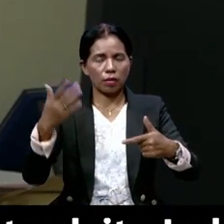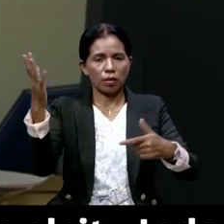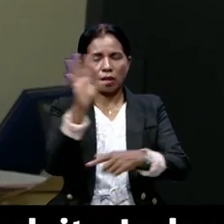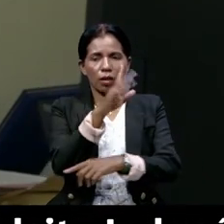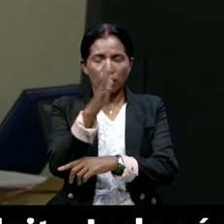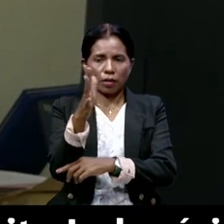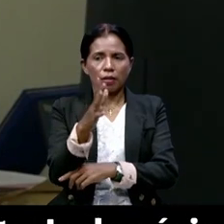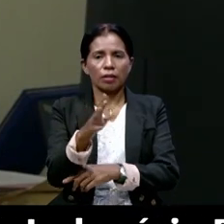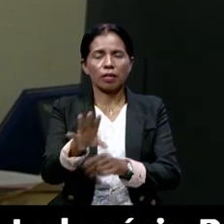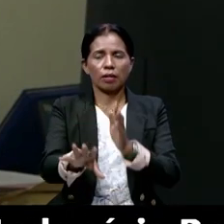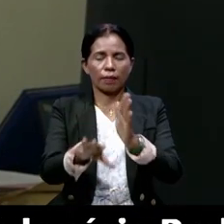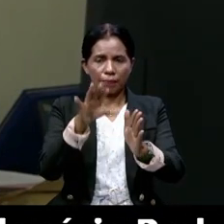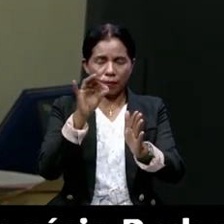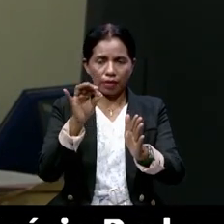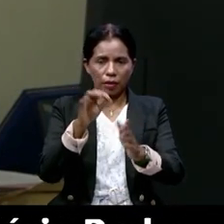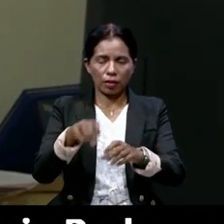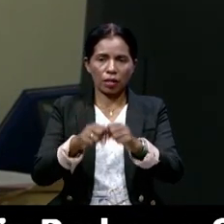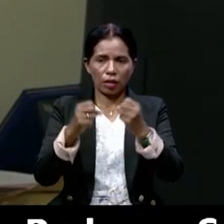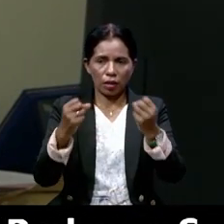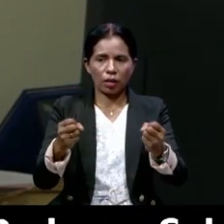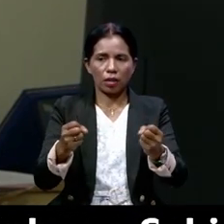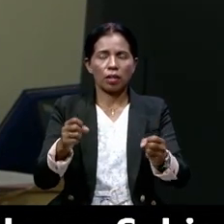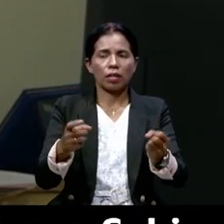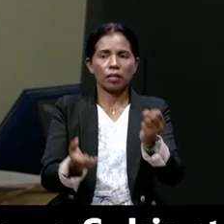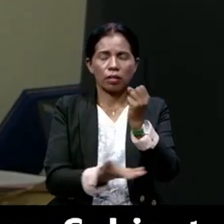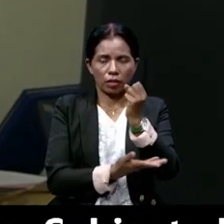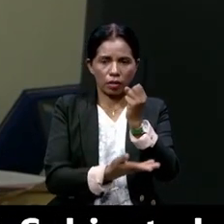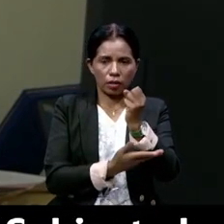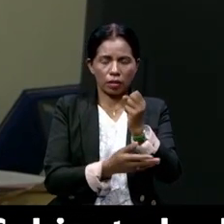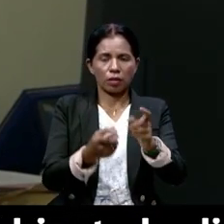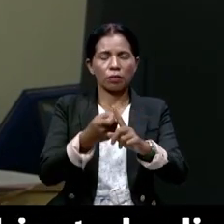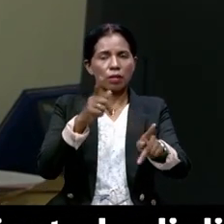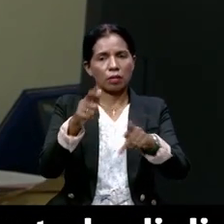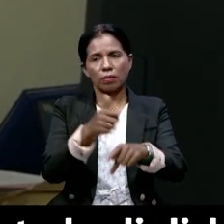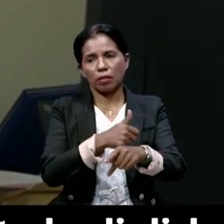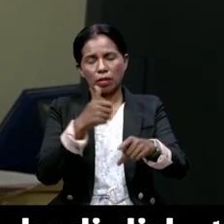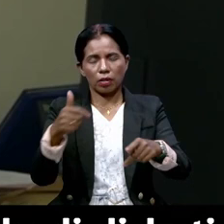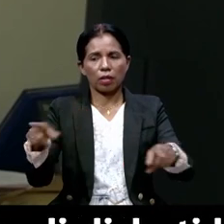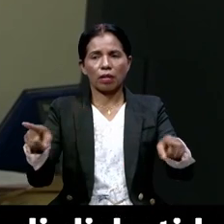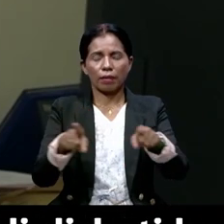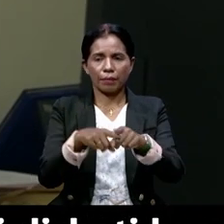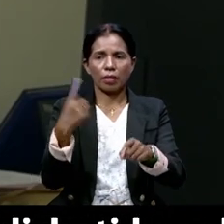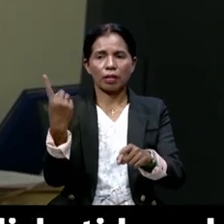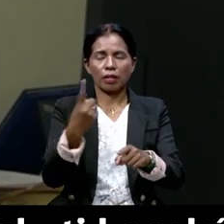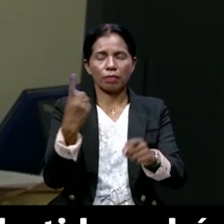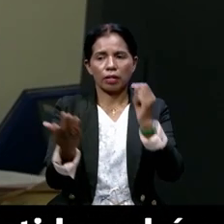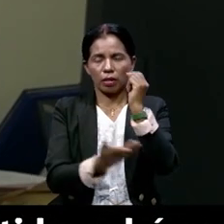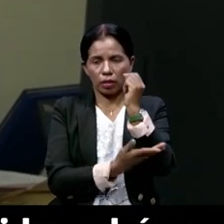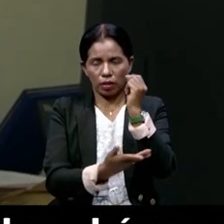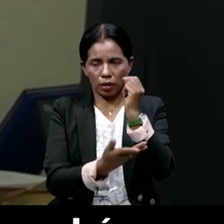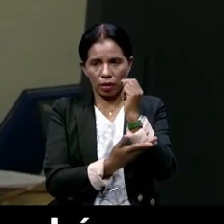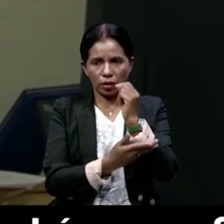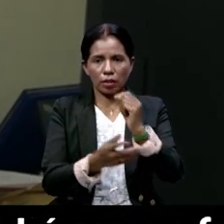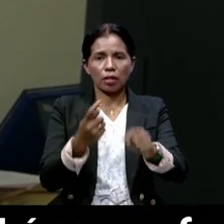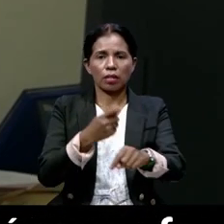i etan estragos etan ameaça susi comunidade balu ne be makanesa na fatin tesi ya